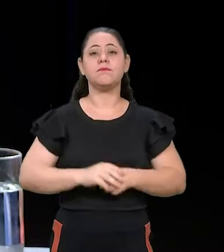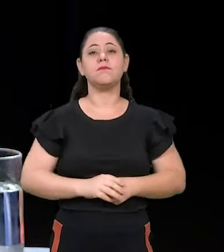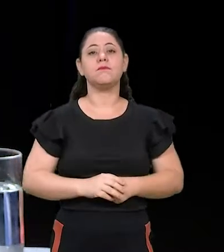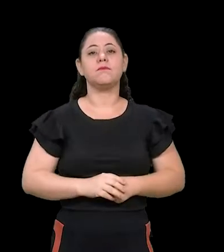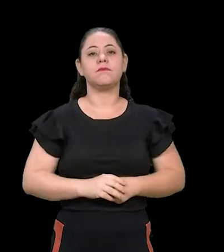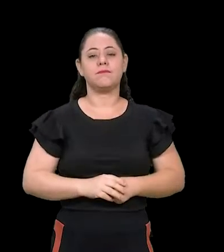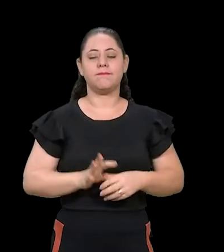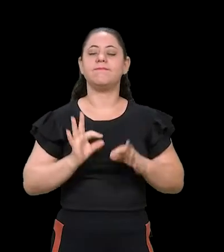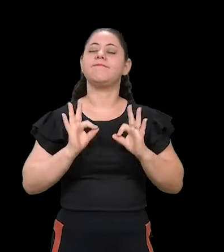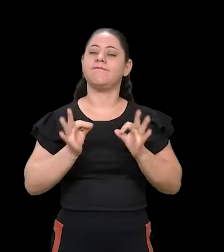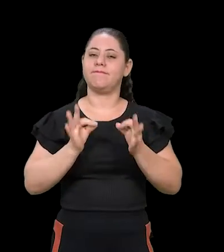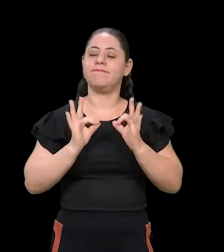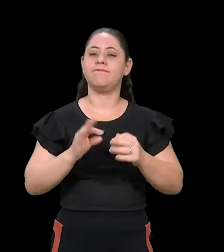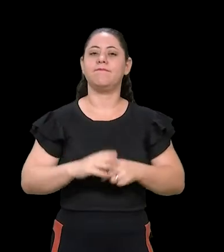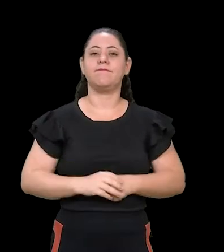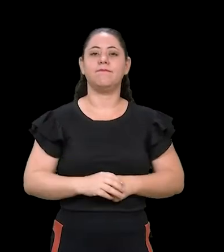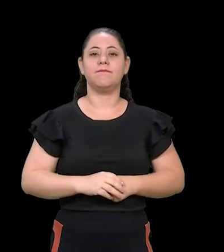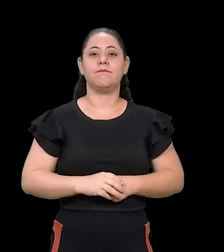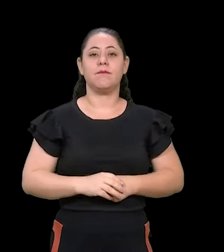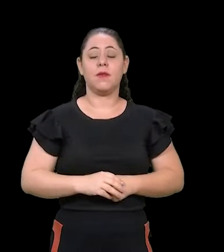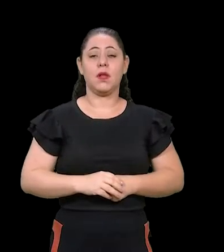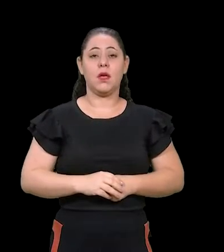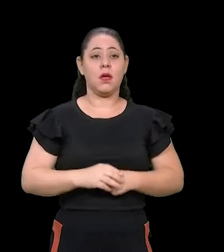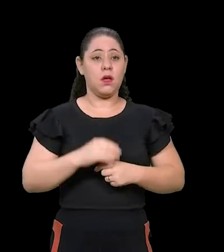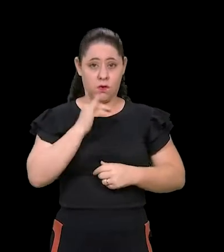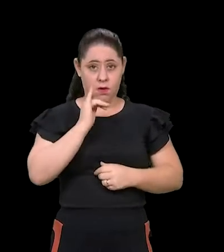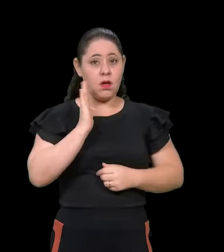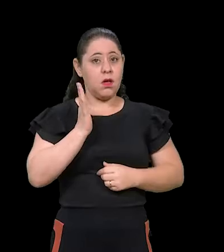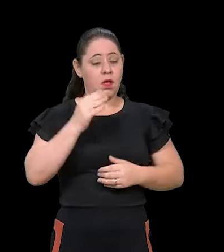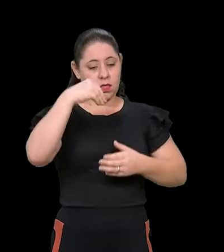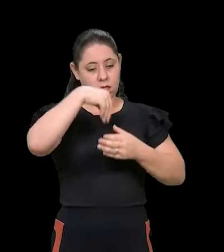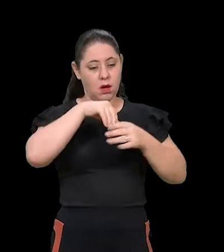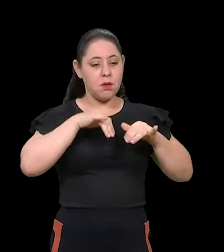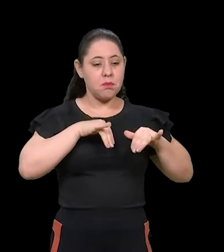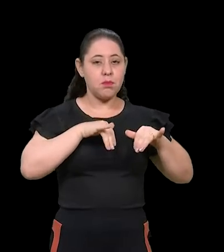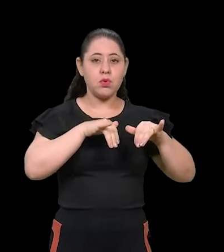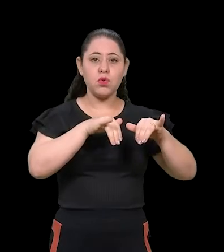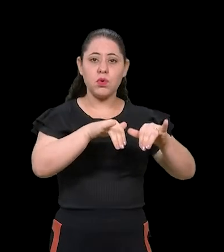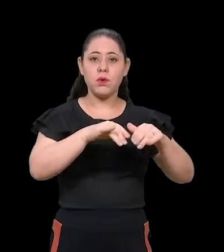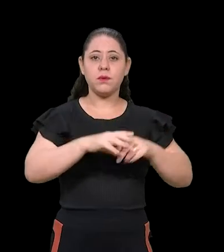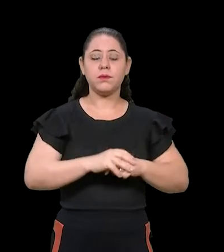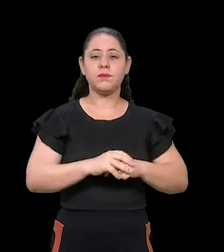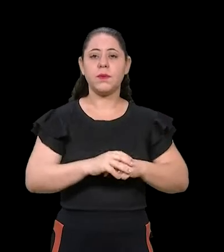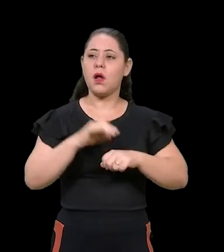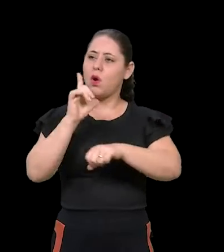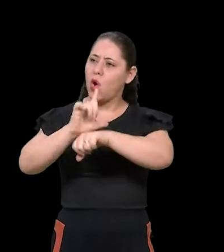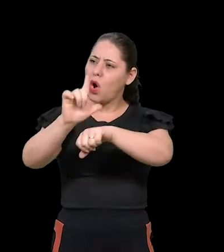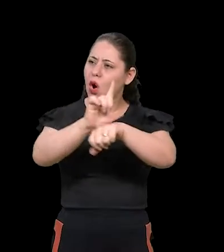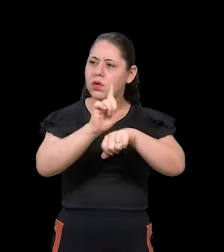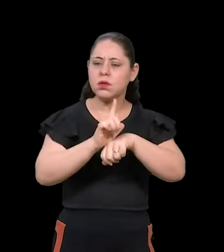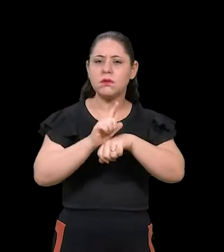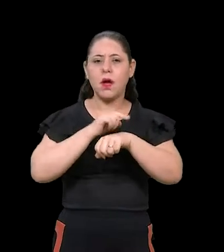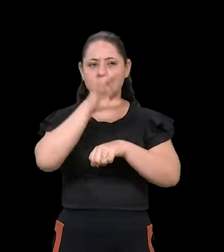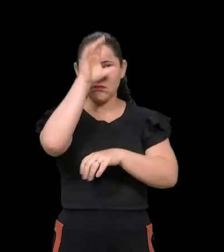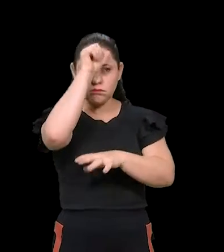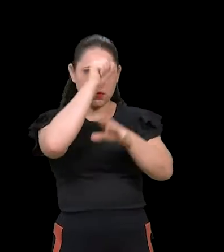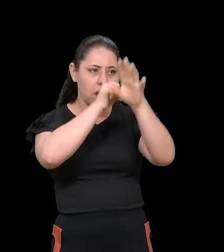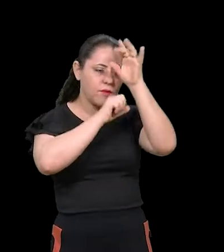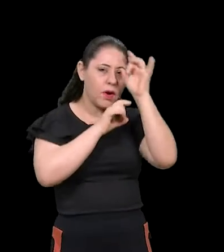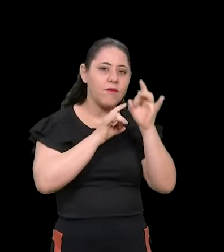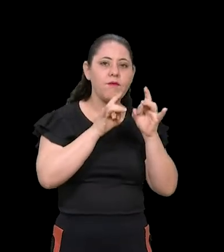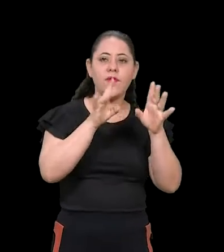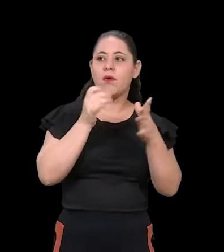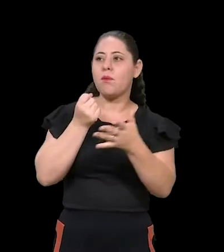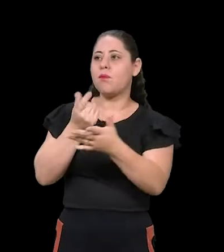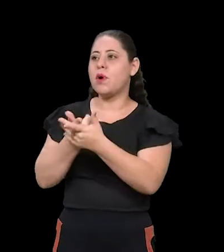tua vida. Com certeza, eu fui criado, como eu falei para vocês, eu fui criado dentro de um supermercado, de loja, então assim,